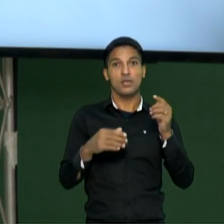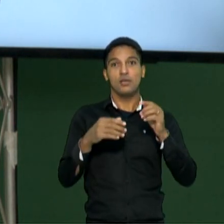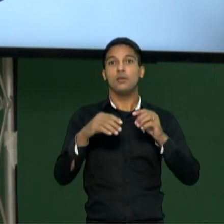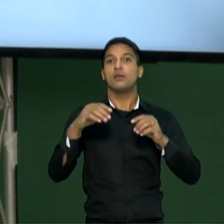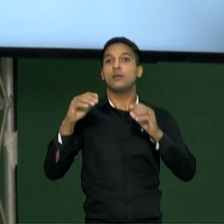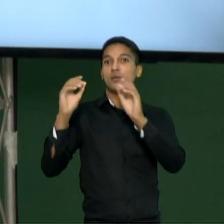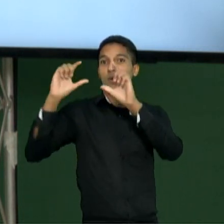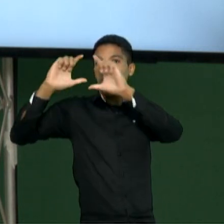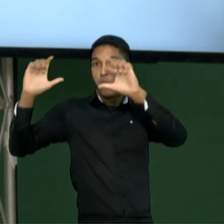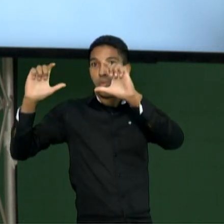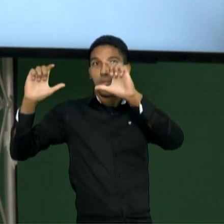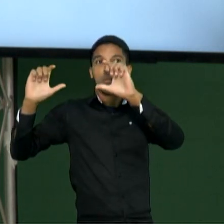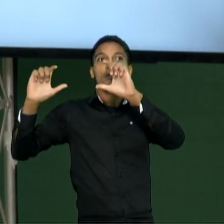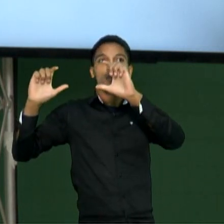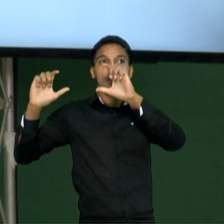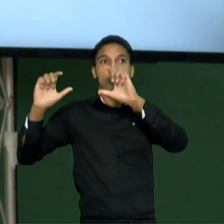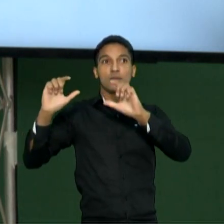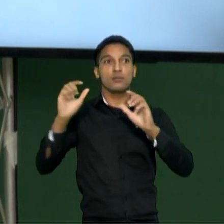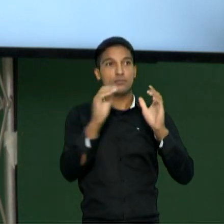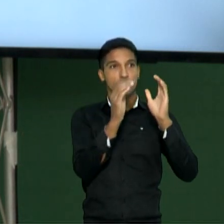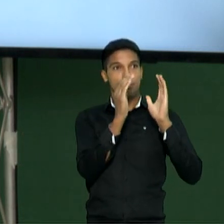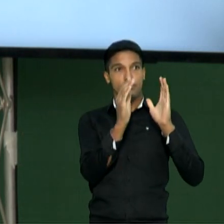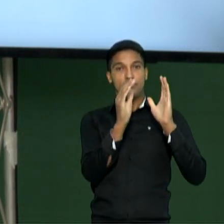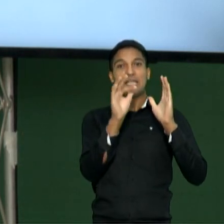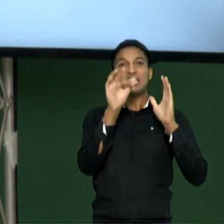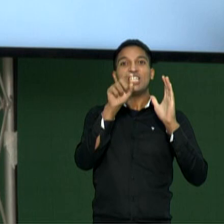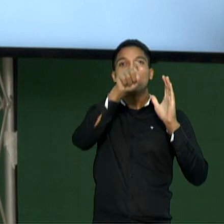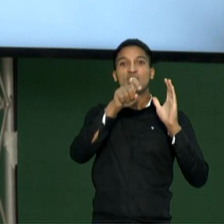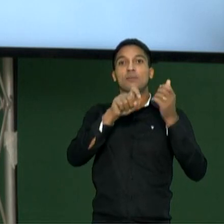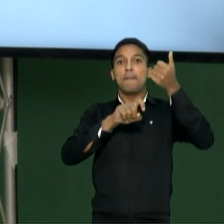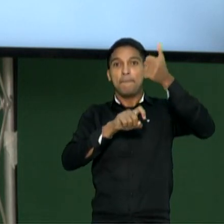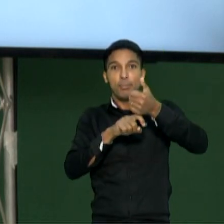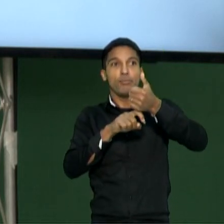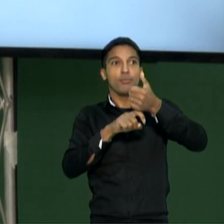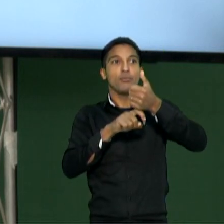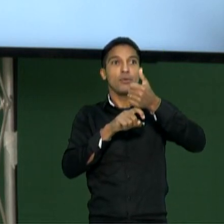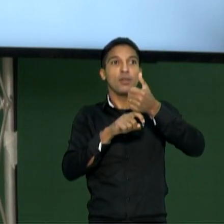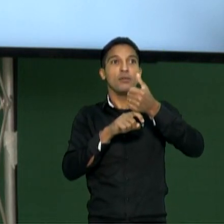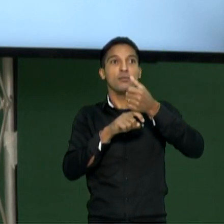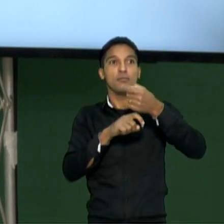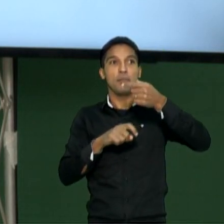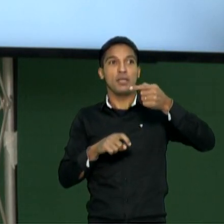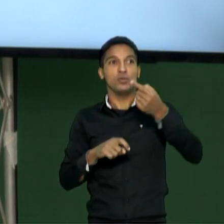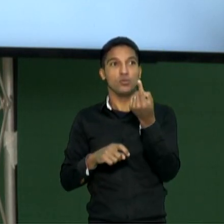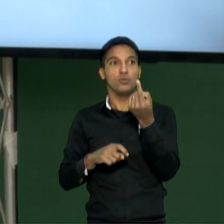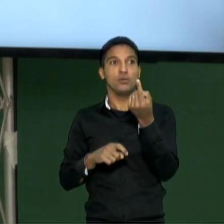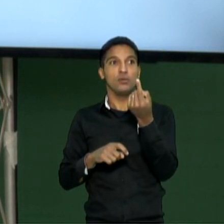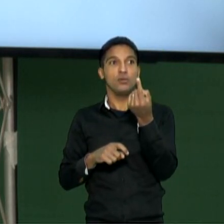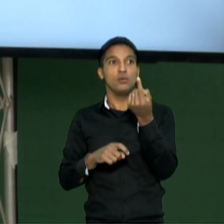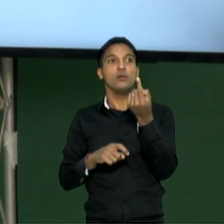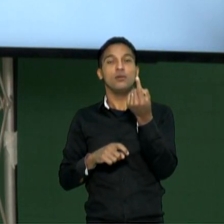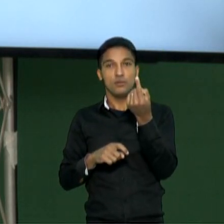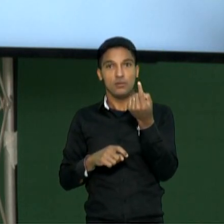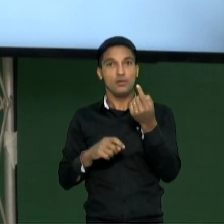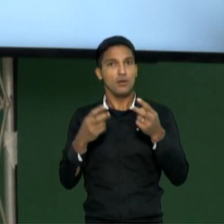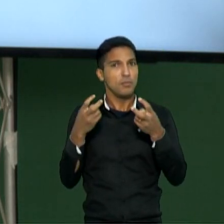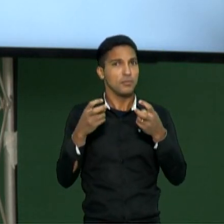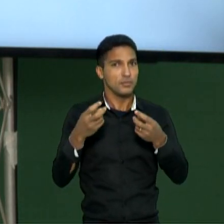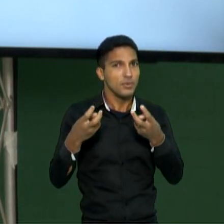de 1 igual a 1 menos 1. 1 menos 1 é 0. Coloco o 0 na tabela. Ok? Simples,